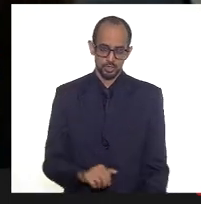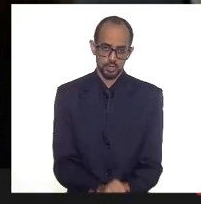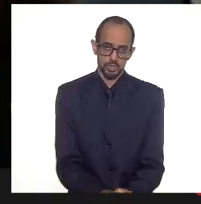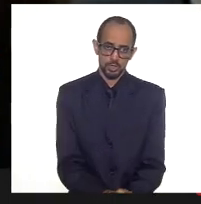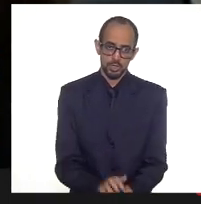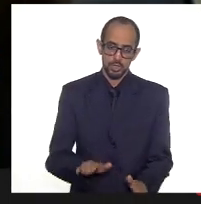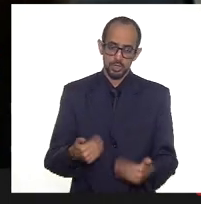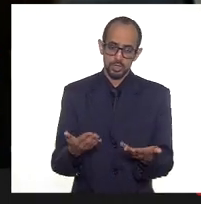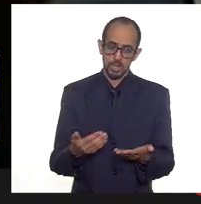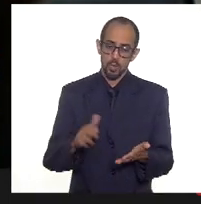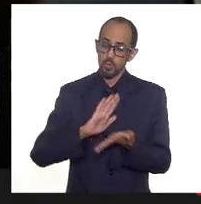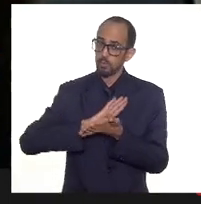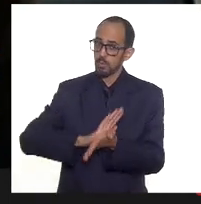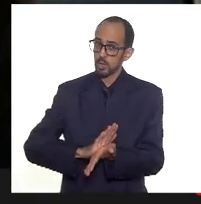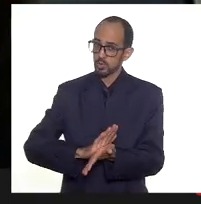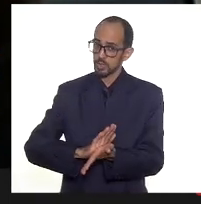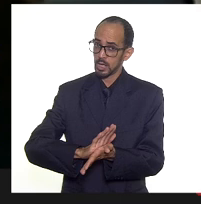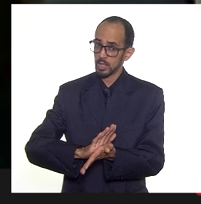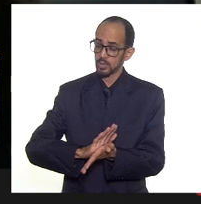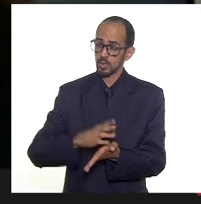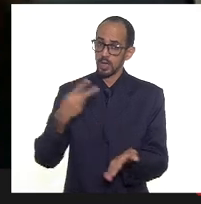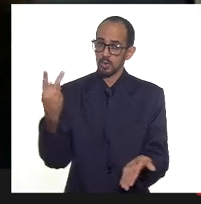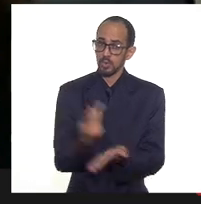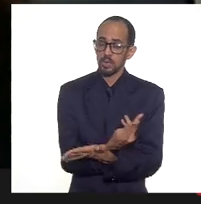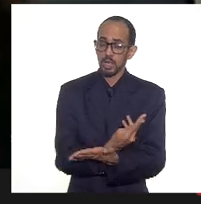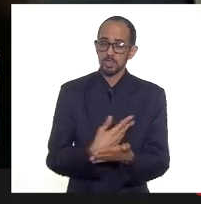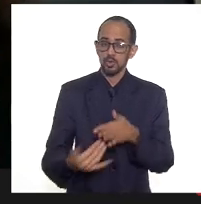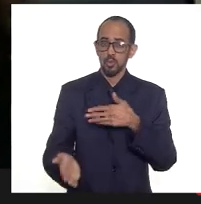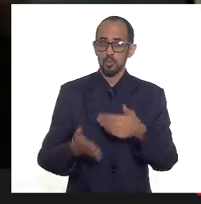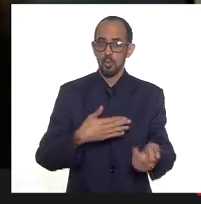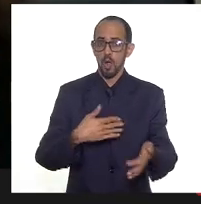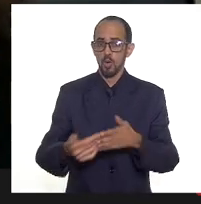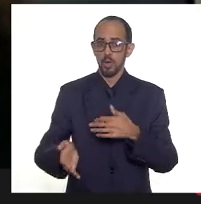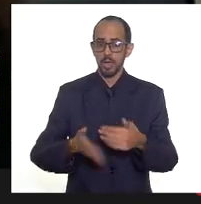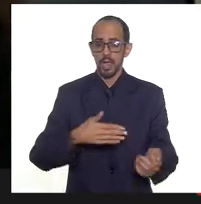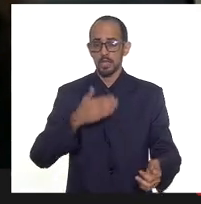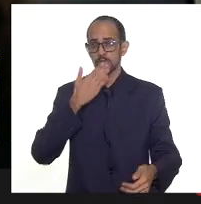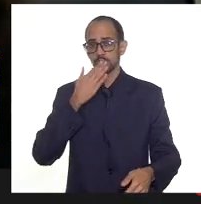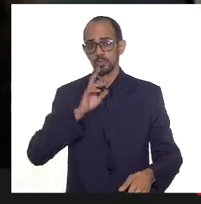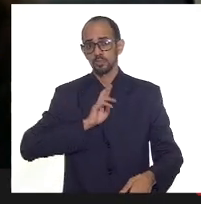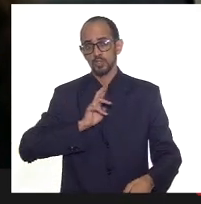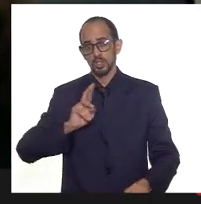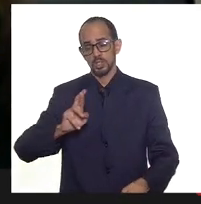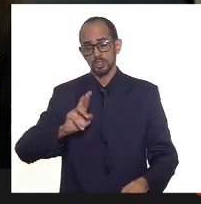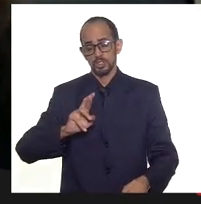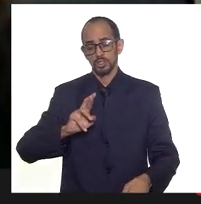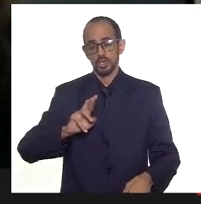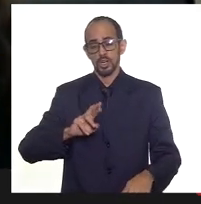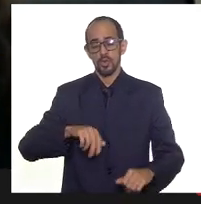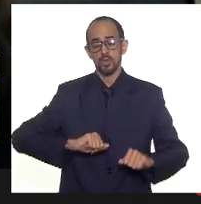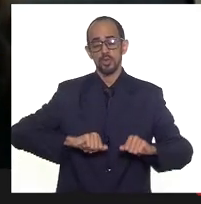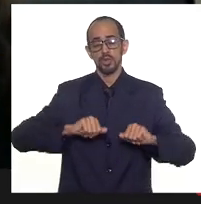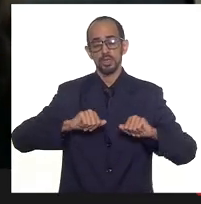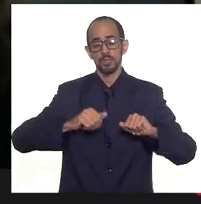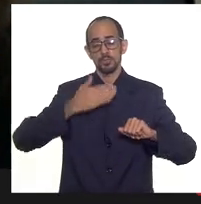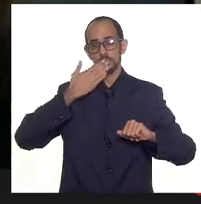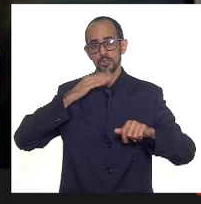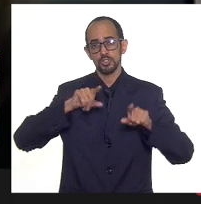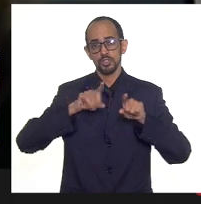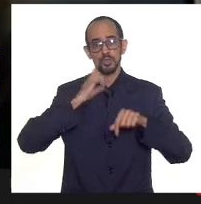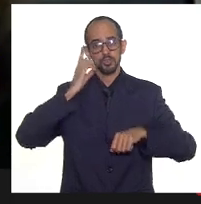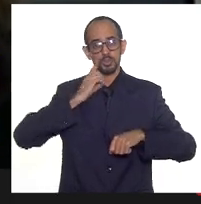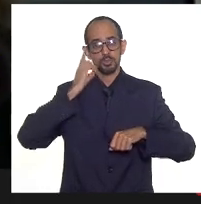intolerância atinge qualquer matriz religiosa, né? E pedir aos senhores deputados que